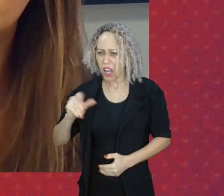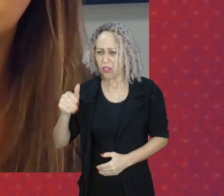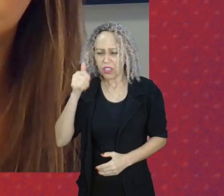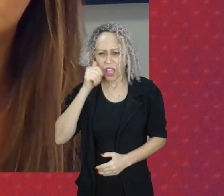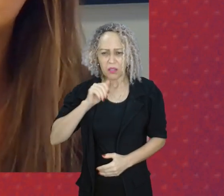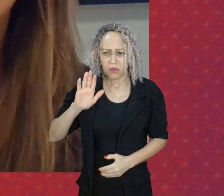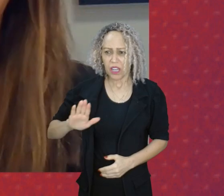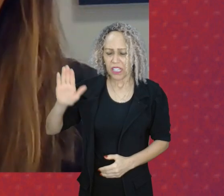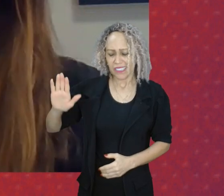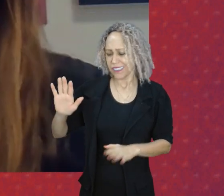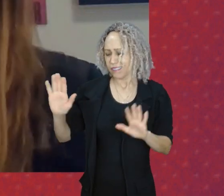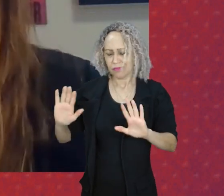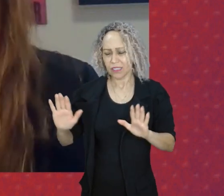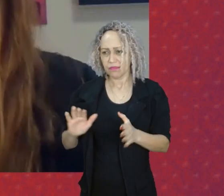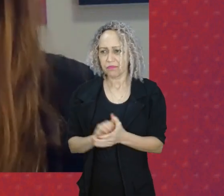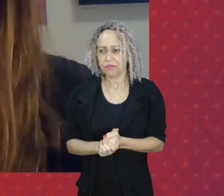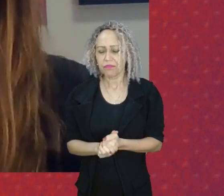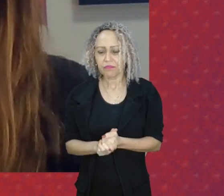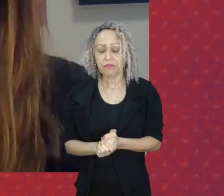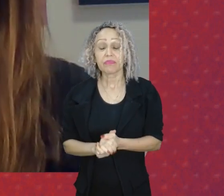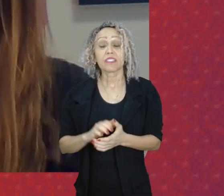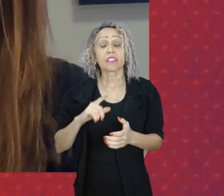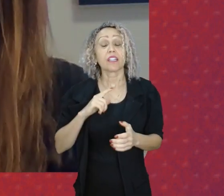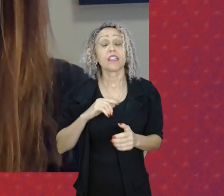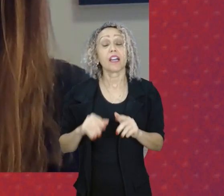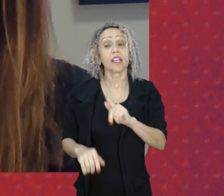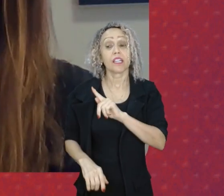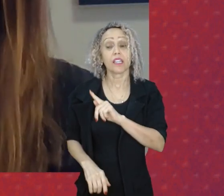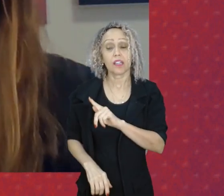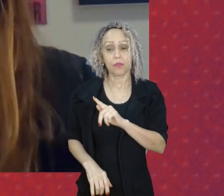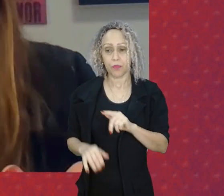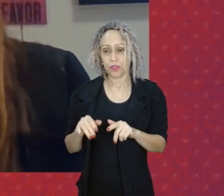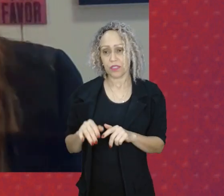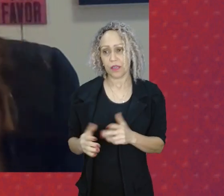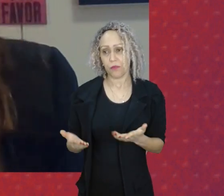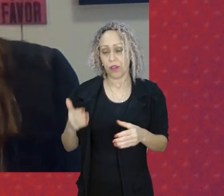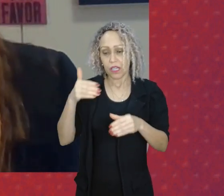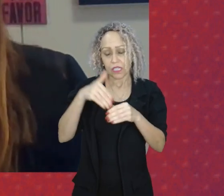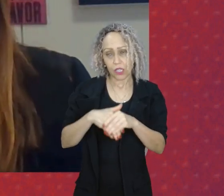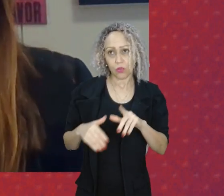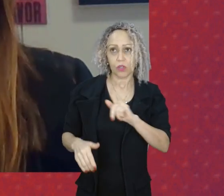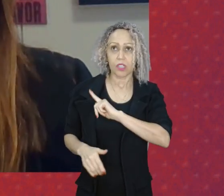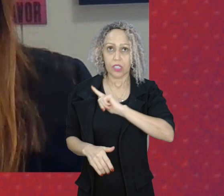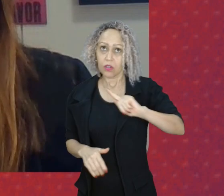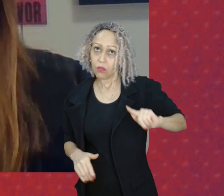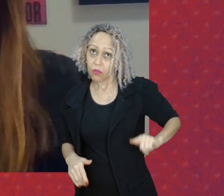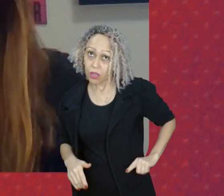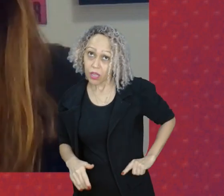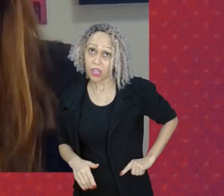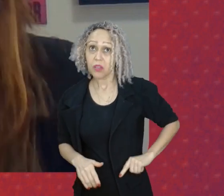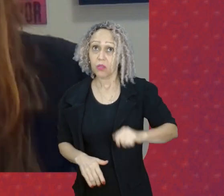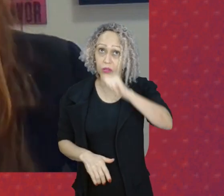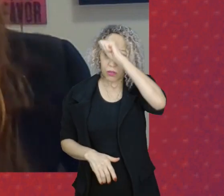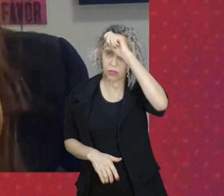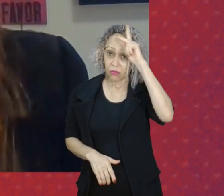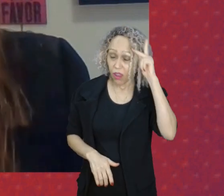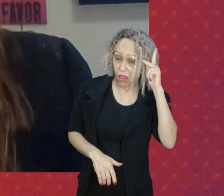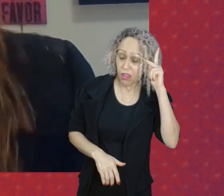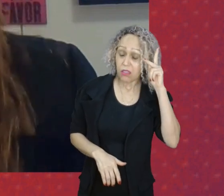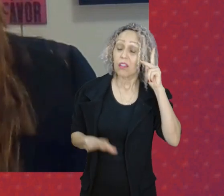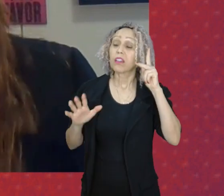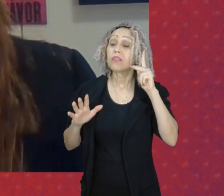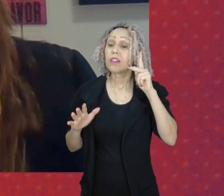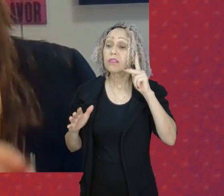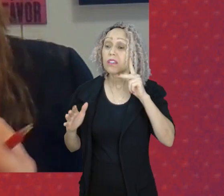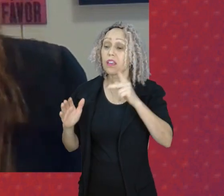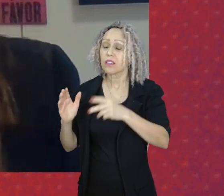as campanhas majoritárias, o que acaba tirando dinheiro das candidaturas proporcionais, das candidaturas ao Poder Legislativo. Outra